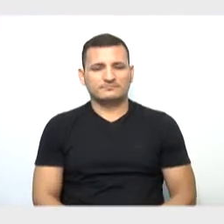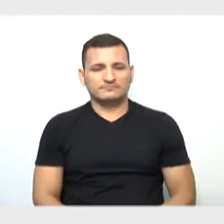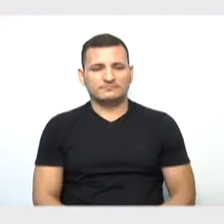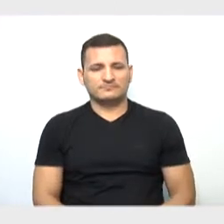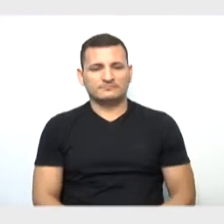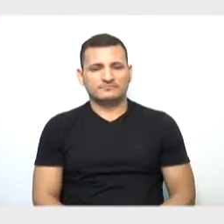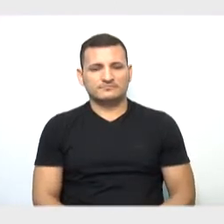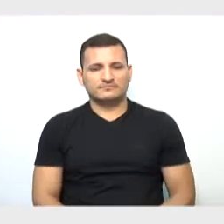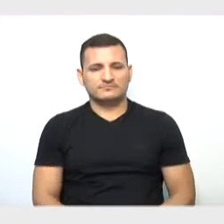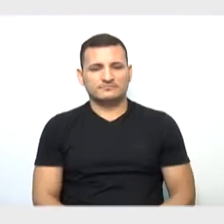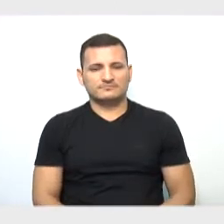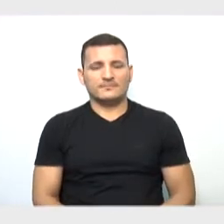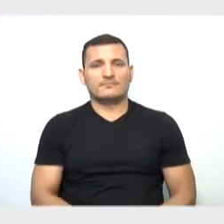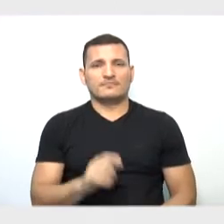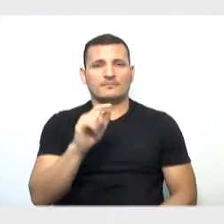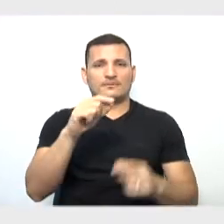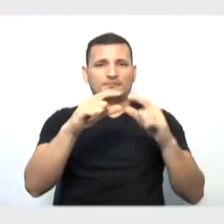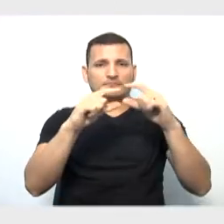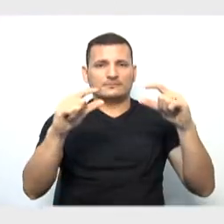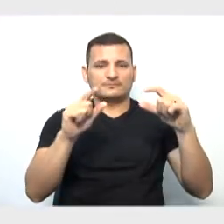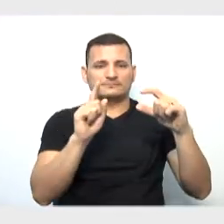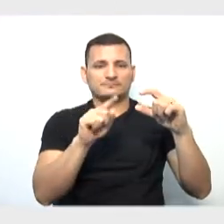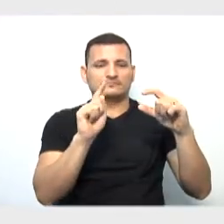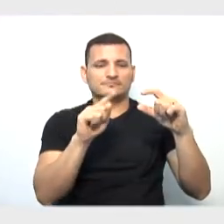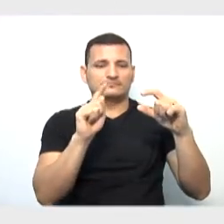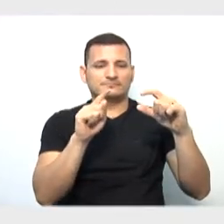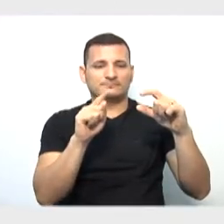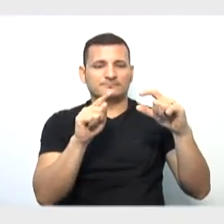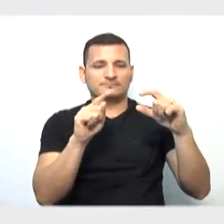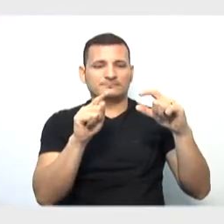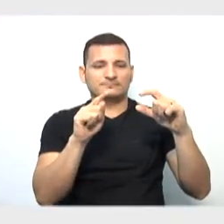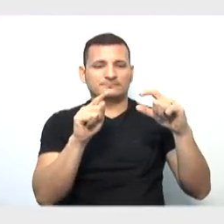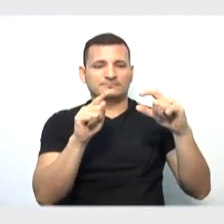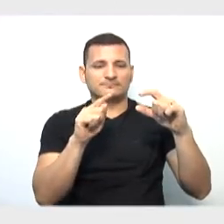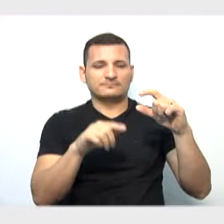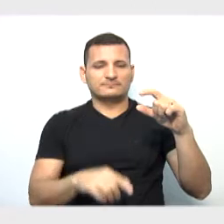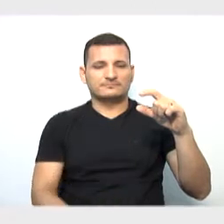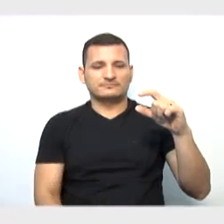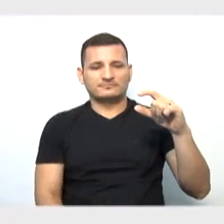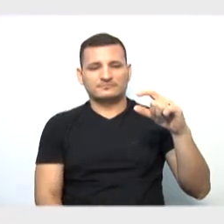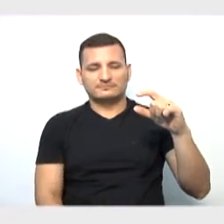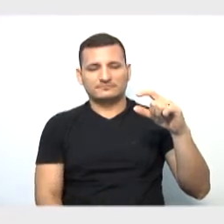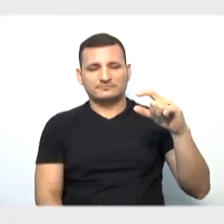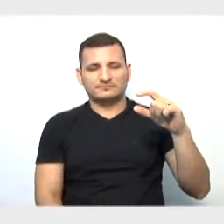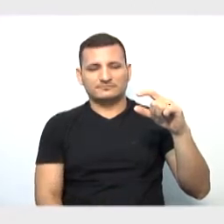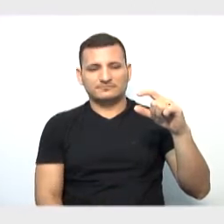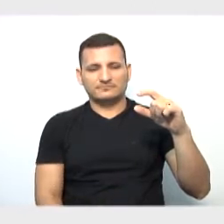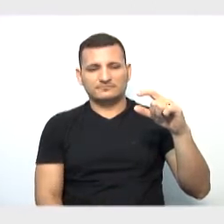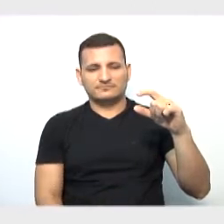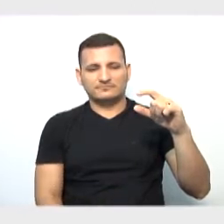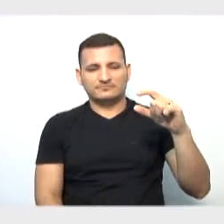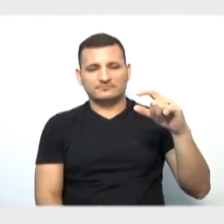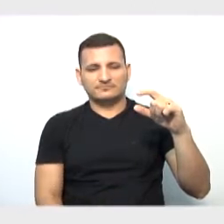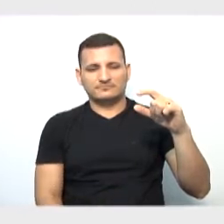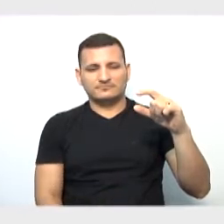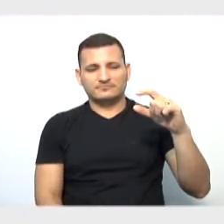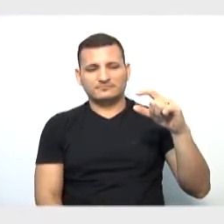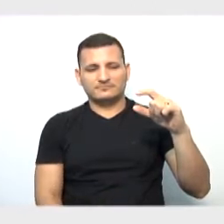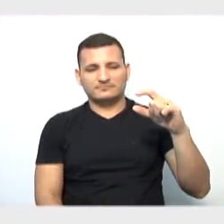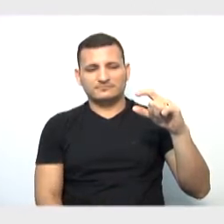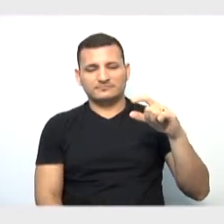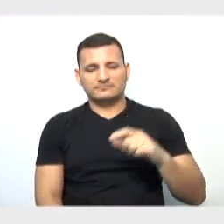grandão. E esse botão aqui, ó, que nós criamos, esse input. Input, botão,